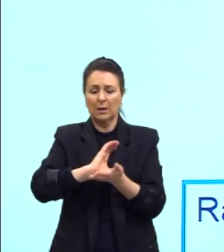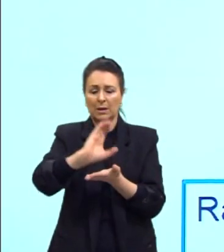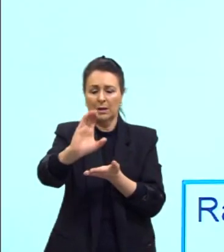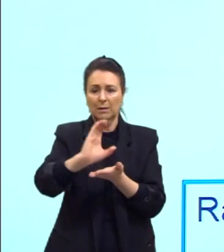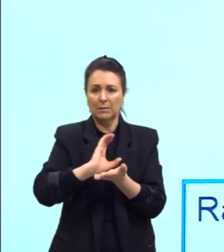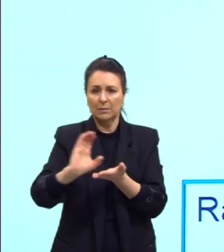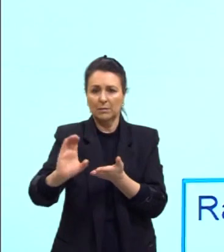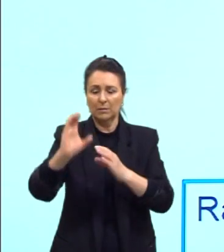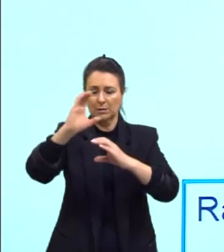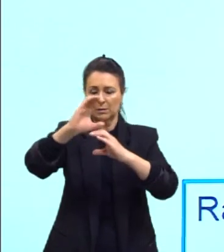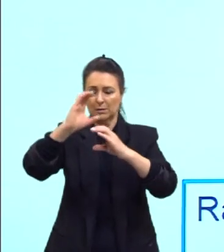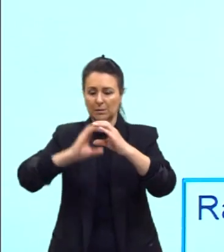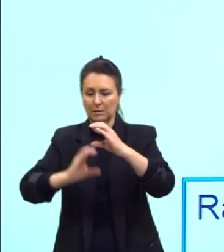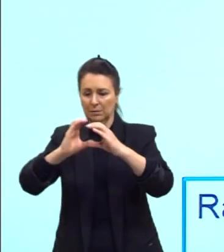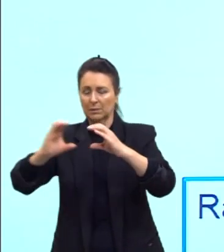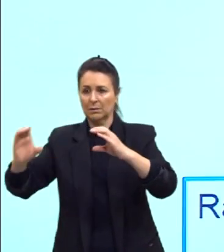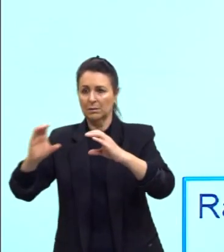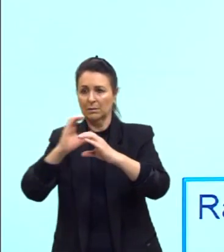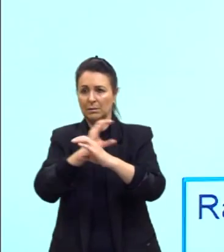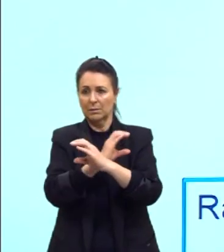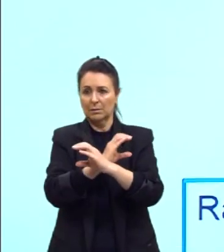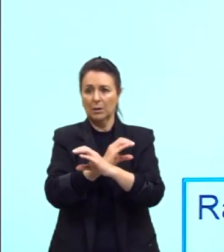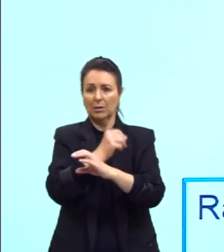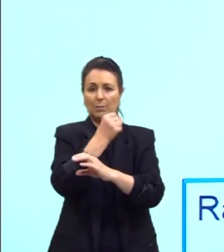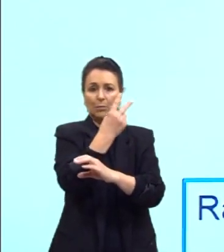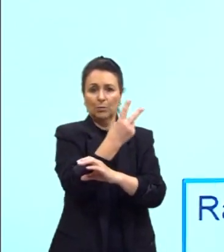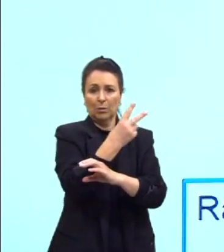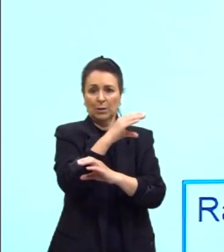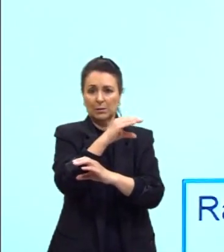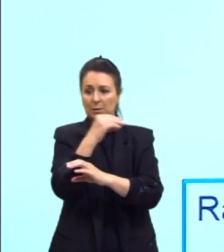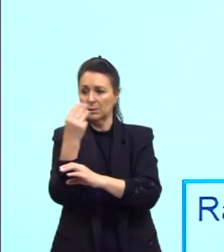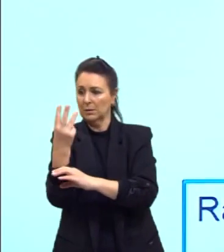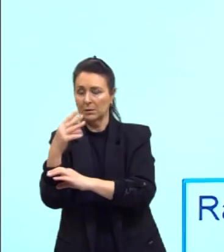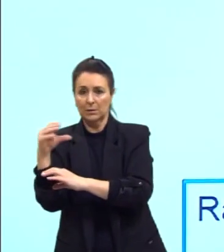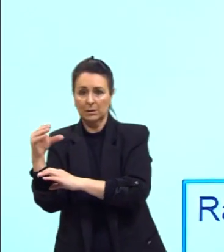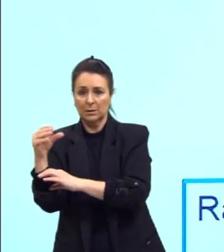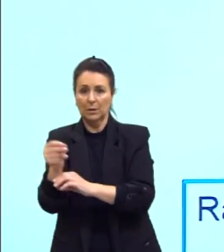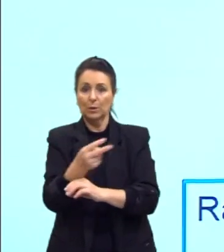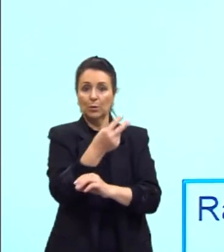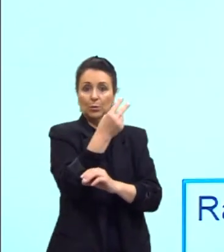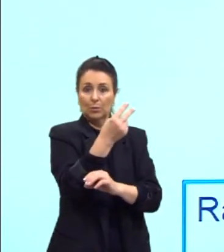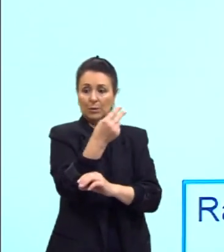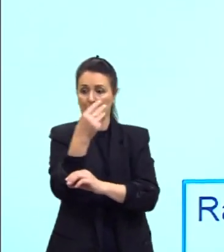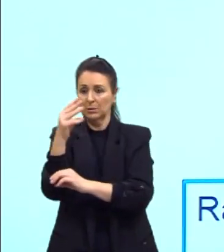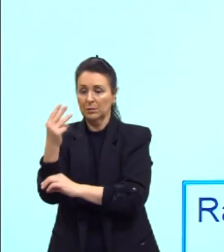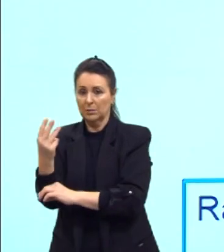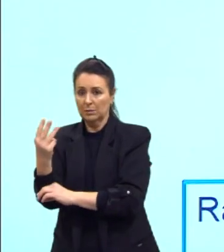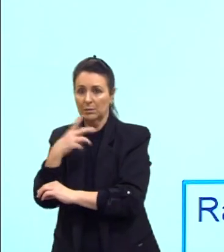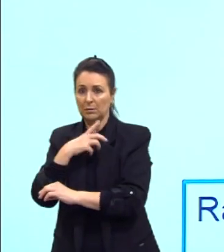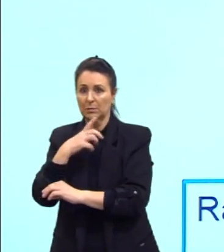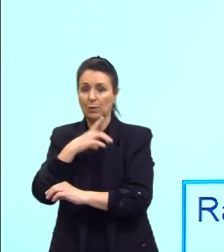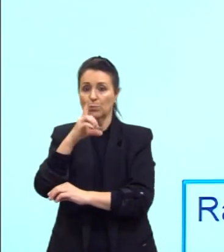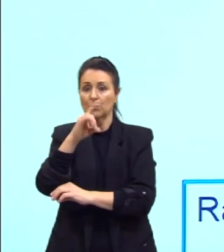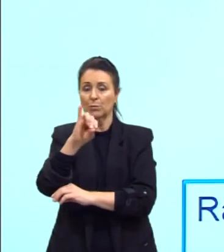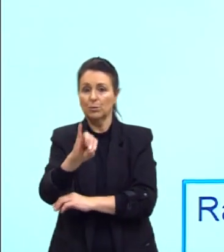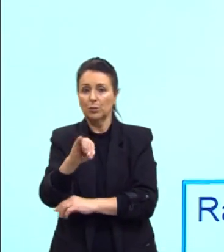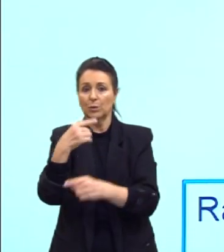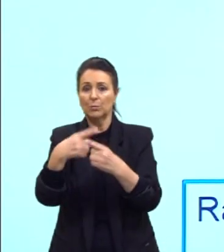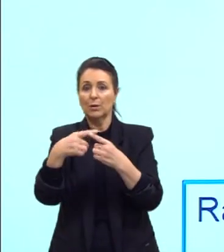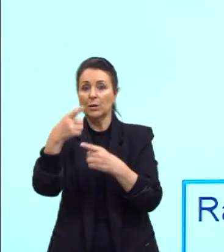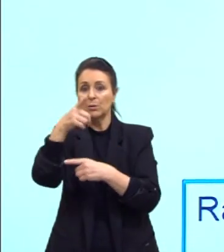As ramificações estão carbono dois e no carbono três então no carbono 2 e 3 Eu tenho um dia porque